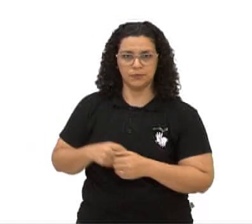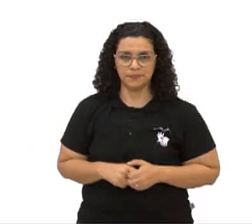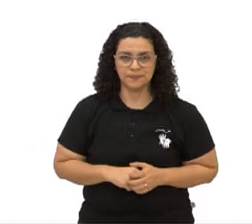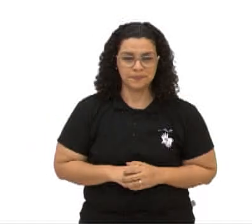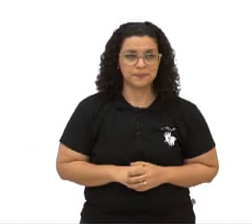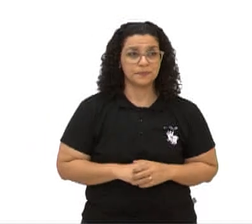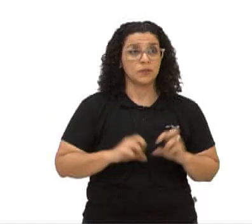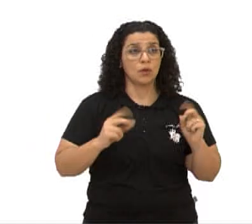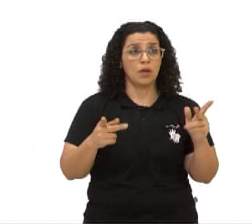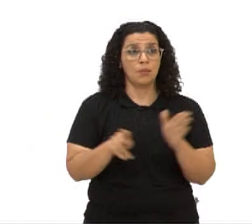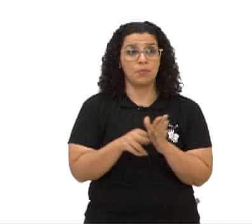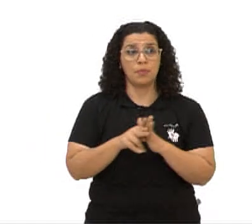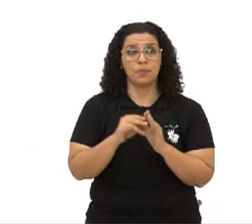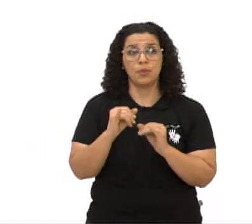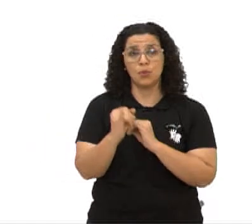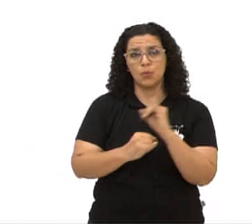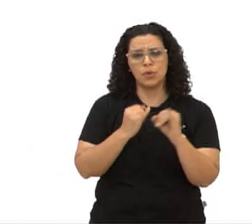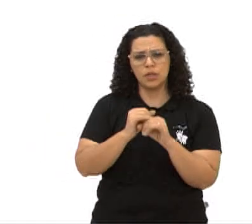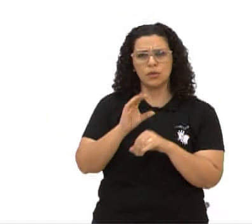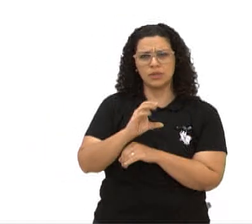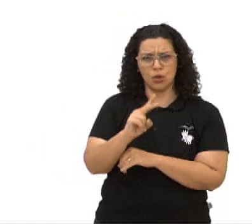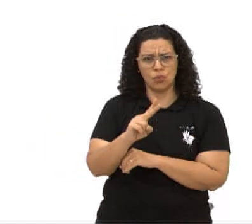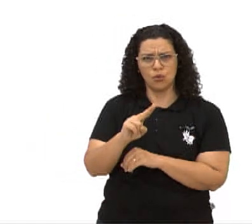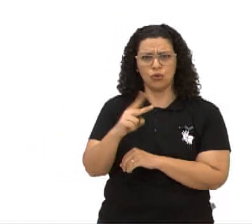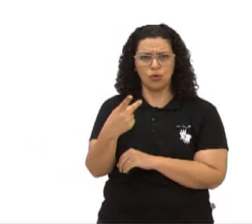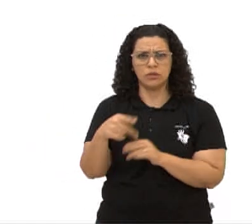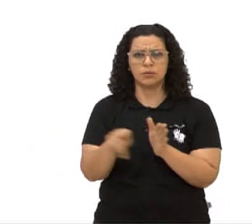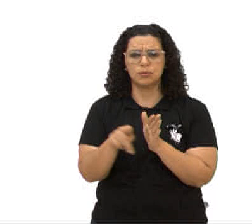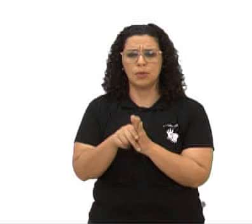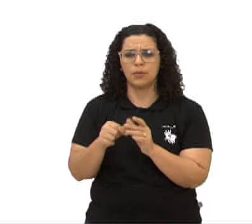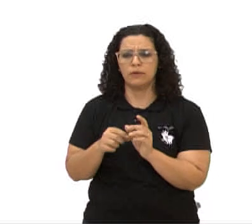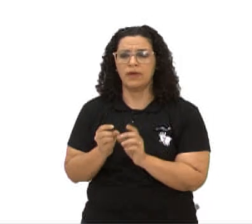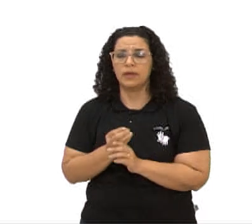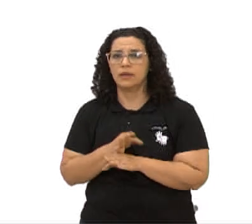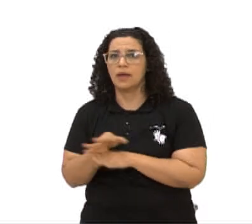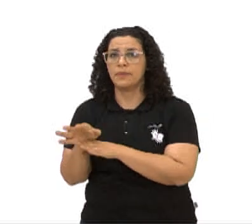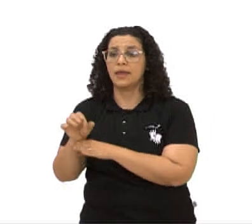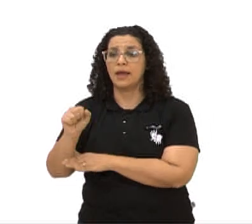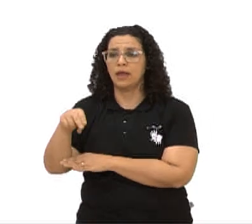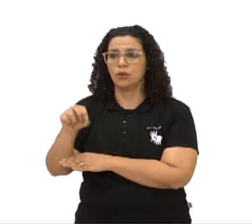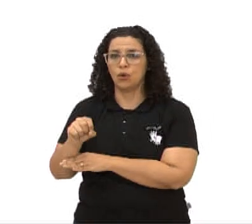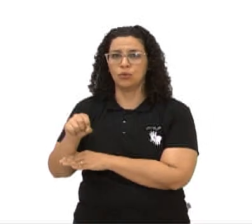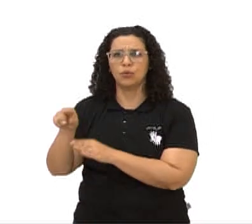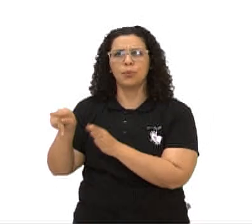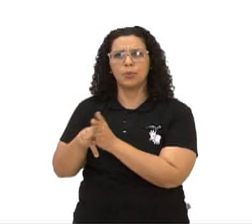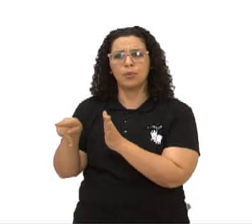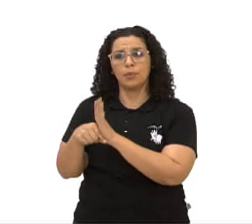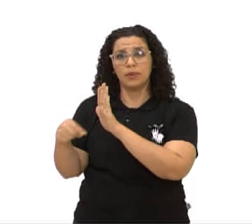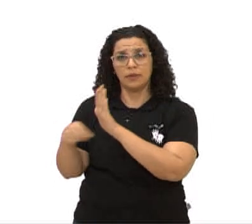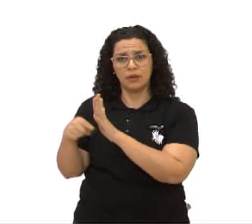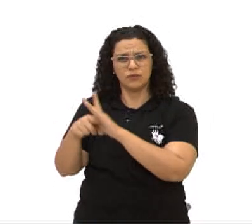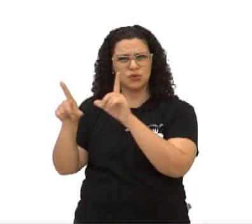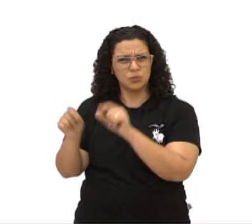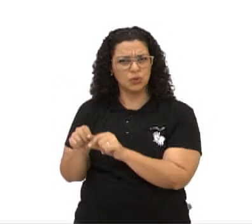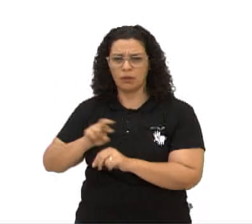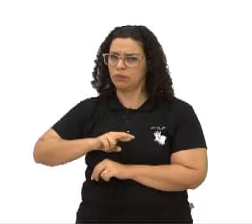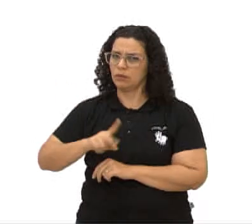ok? Os íons cobre movimentam-se em direção ao anodo, que é o polo negativo, o qual sofre redução. Não, eles